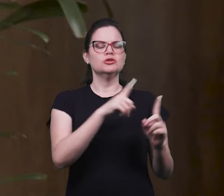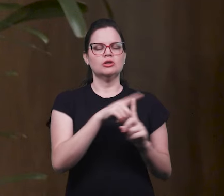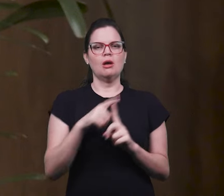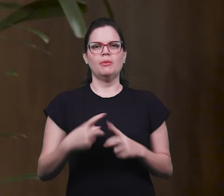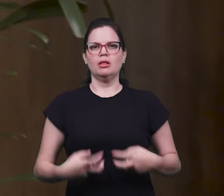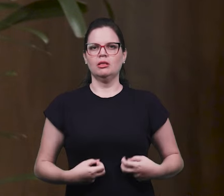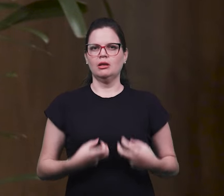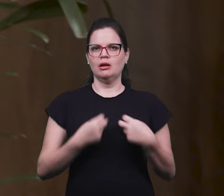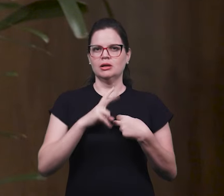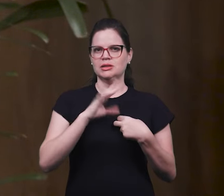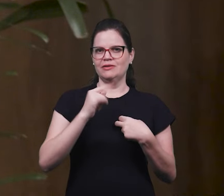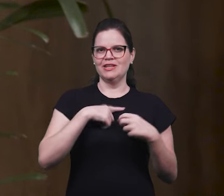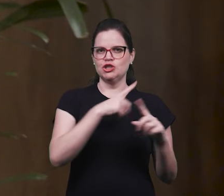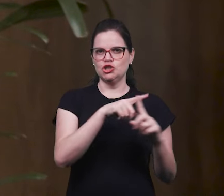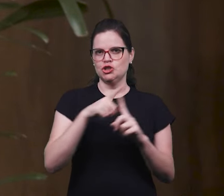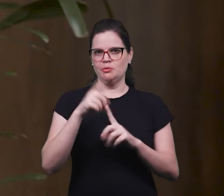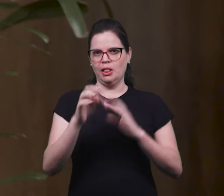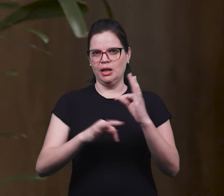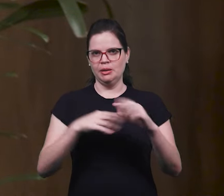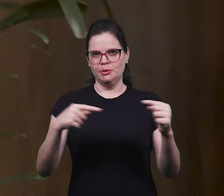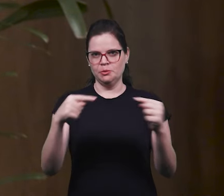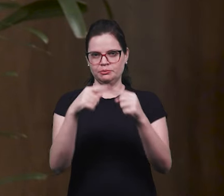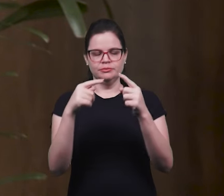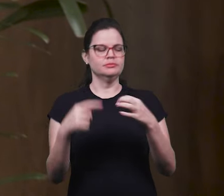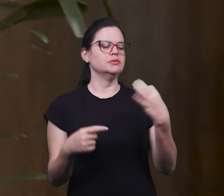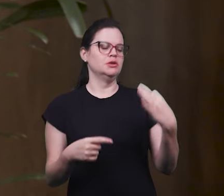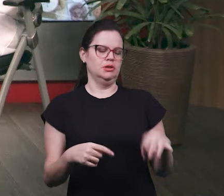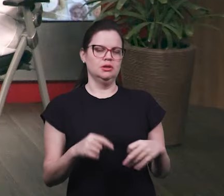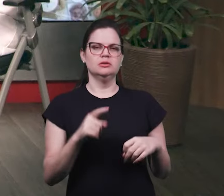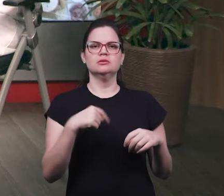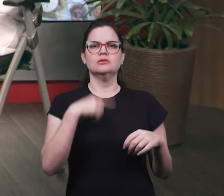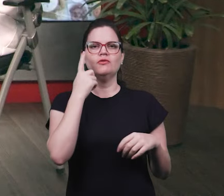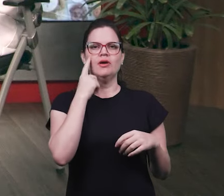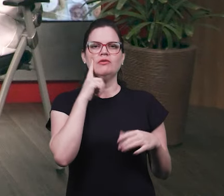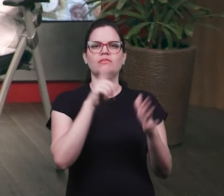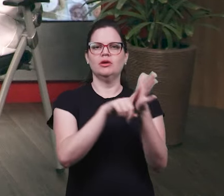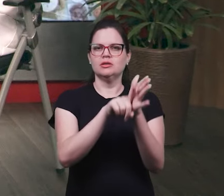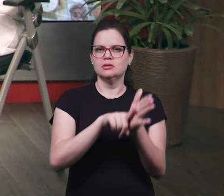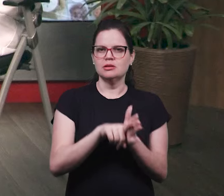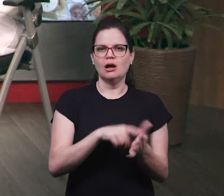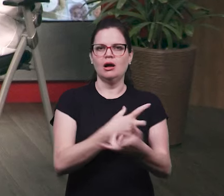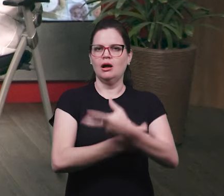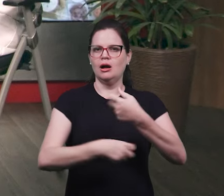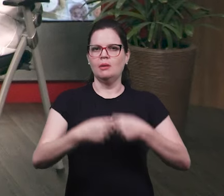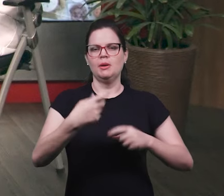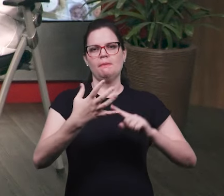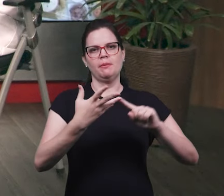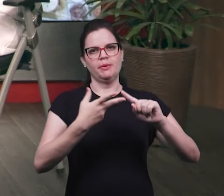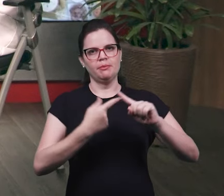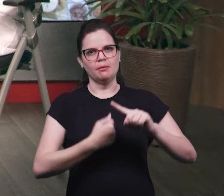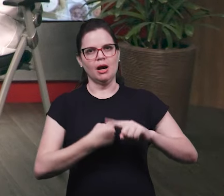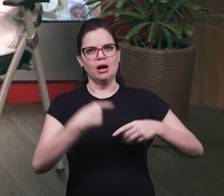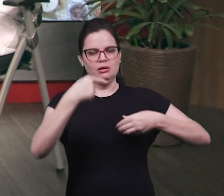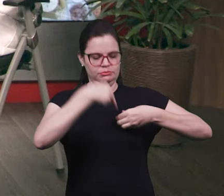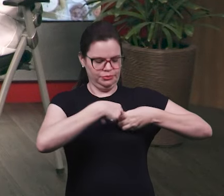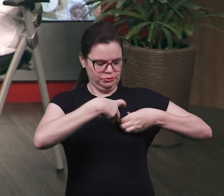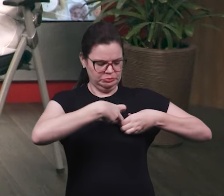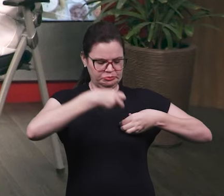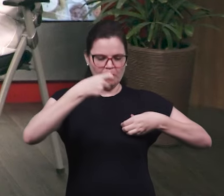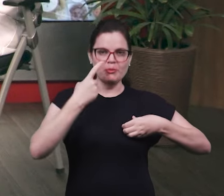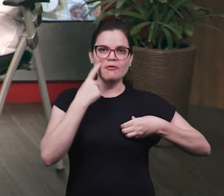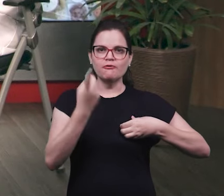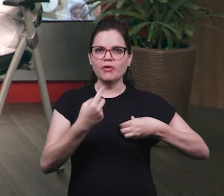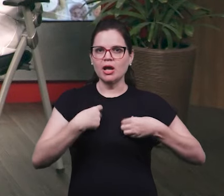ter aí o tipo de tratamento então né Isso são feitos exames biópsias vários exames pro médico e também